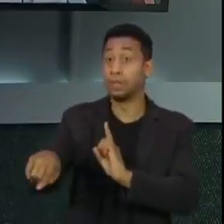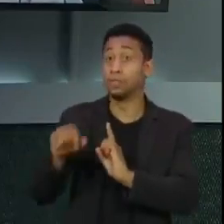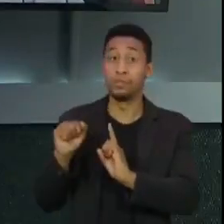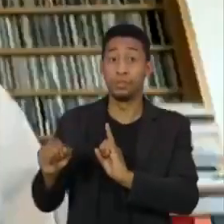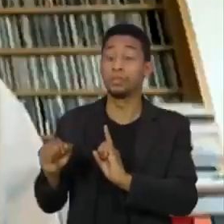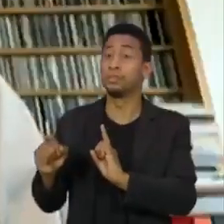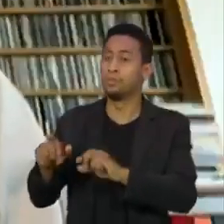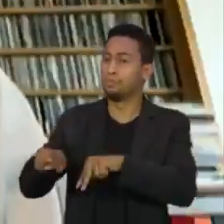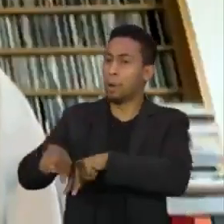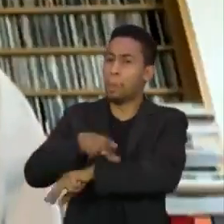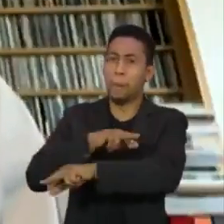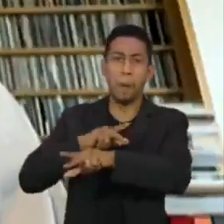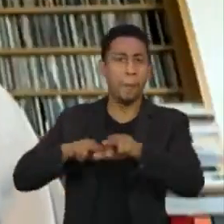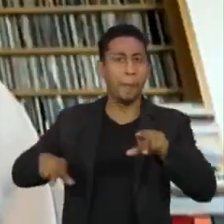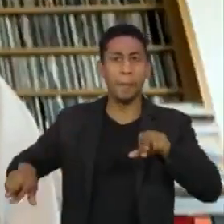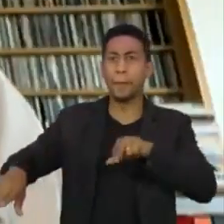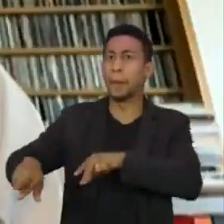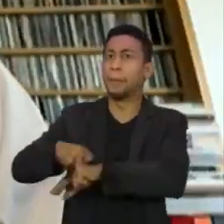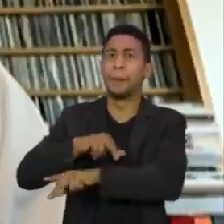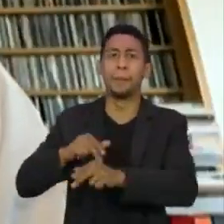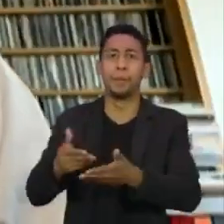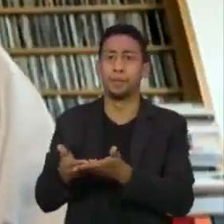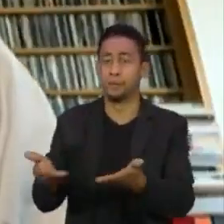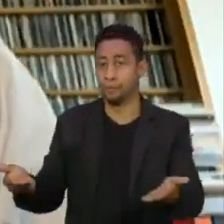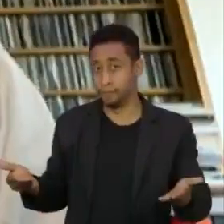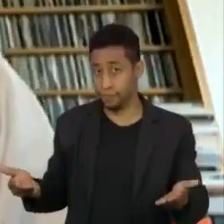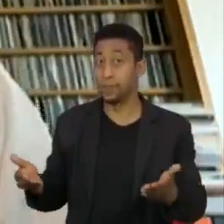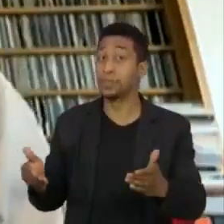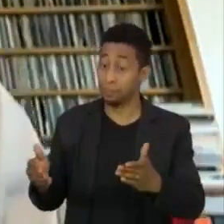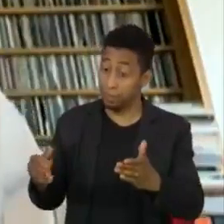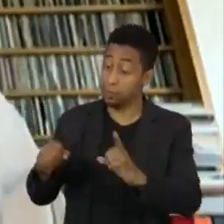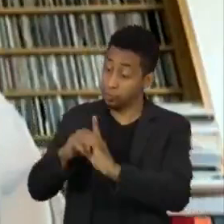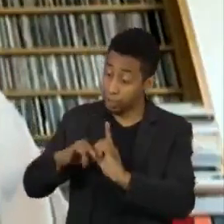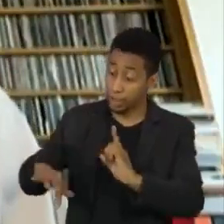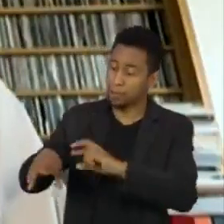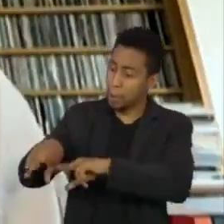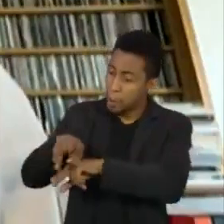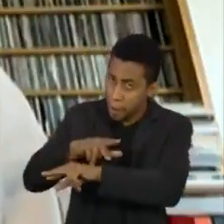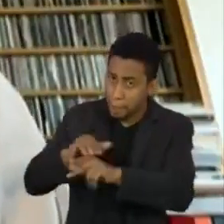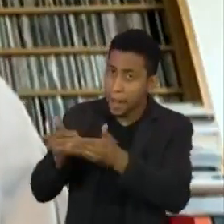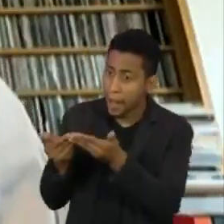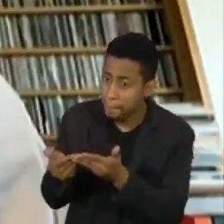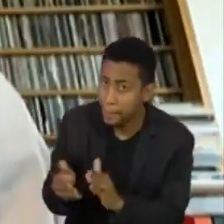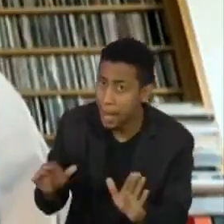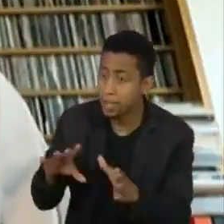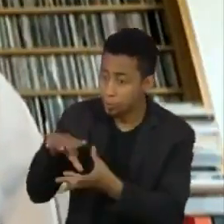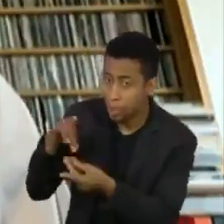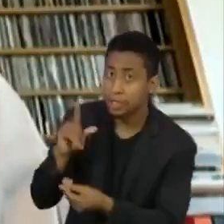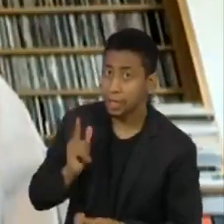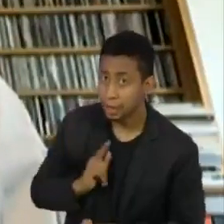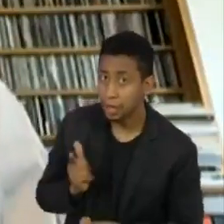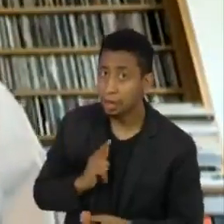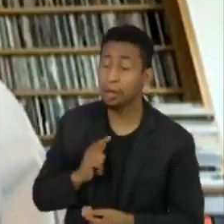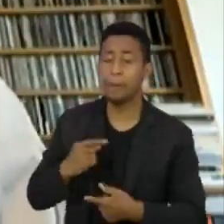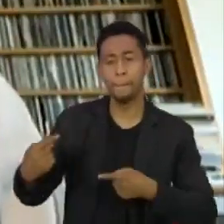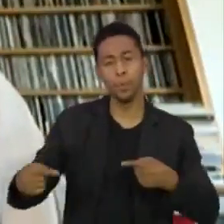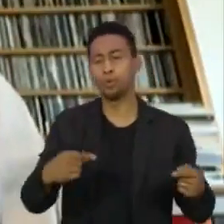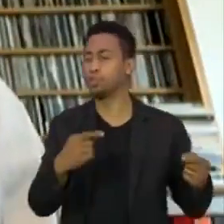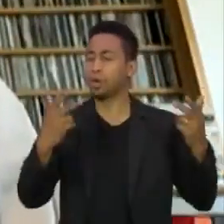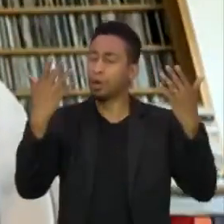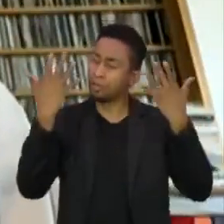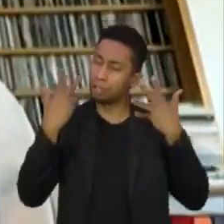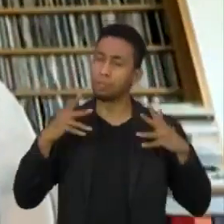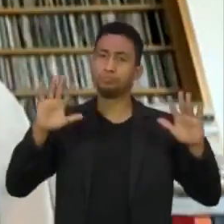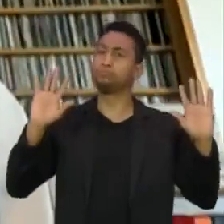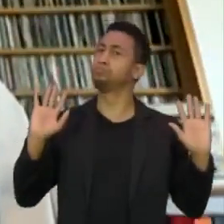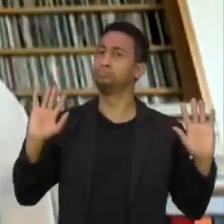ser pluralistas. Numa sociedade pluralista, aberta, democrática, a política tem que ter uma outra natureza. Ela